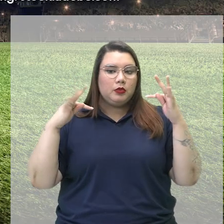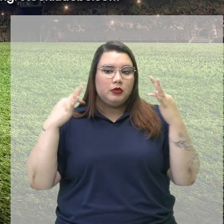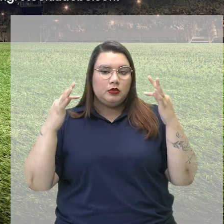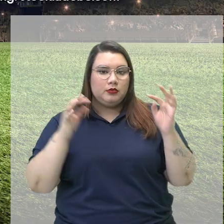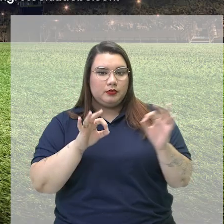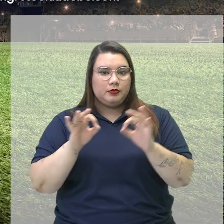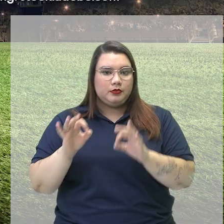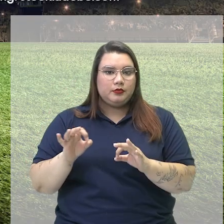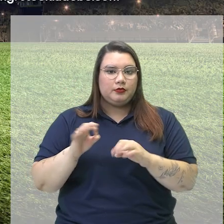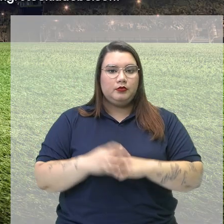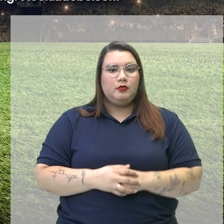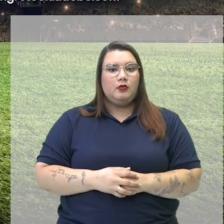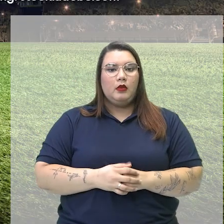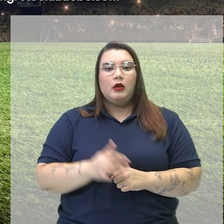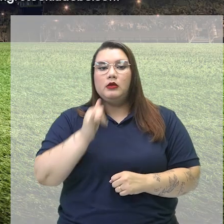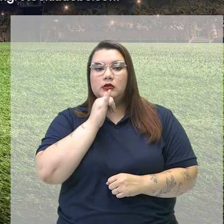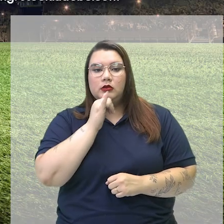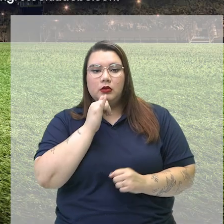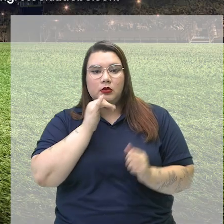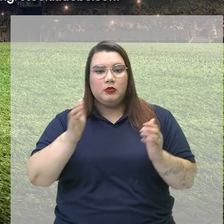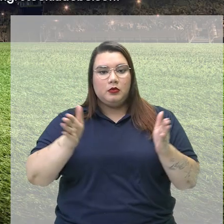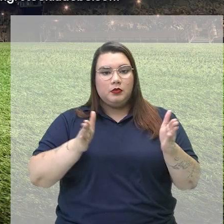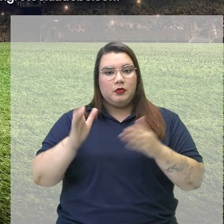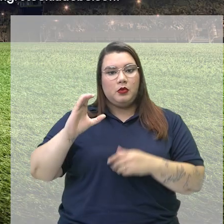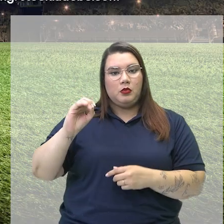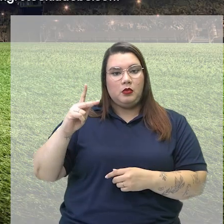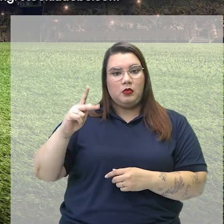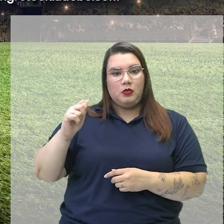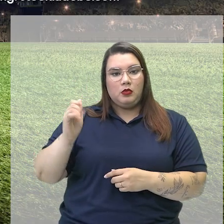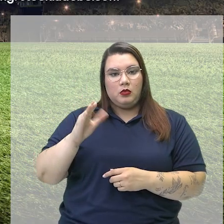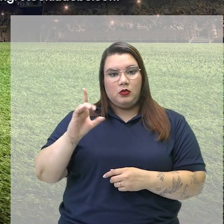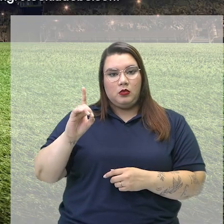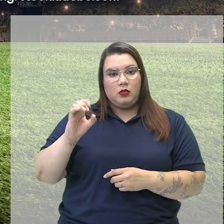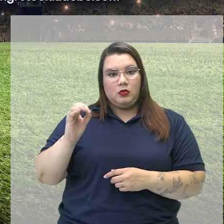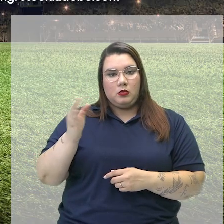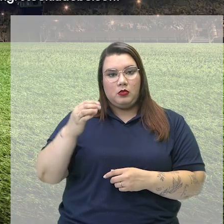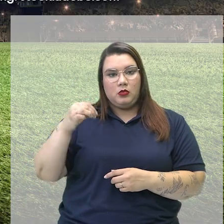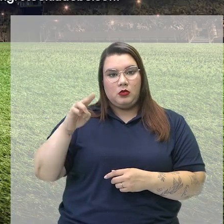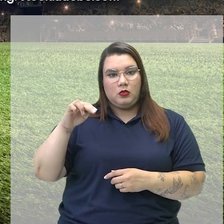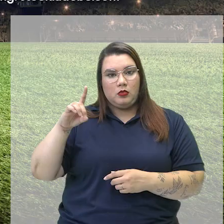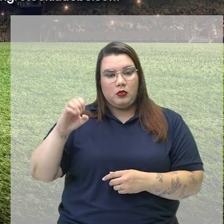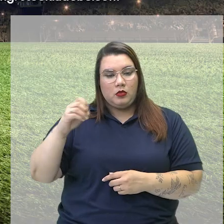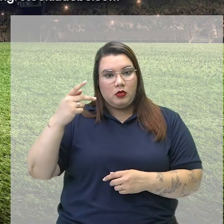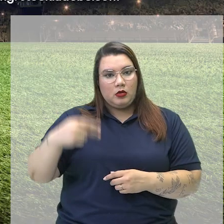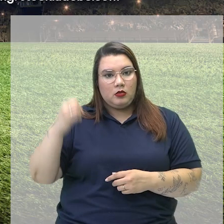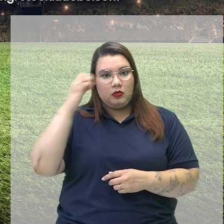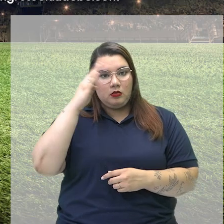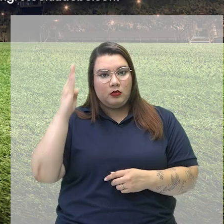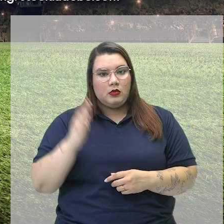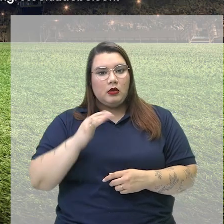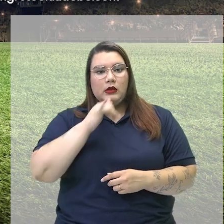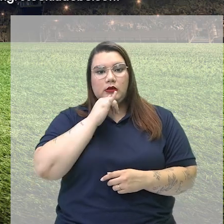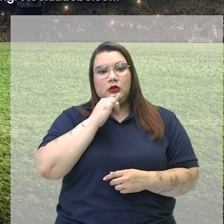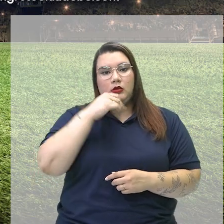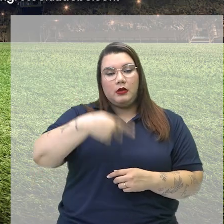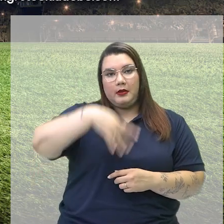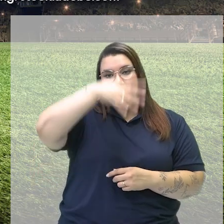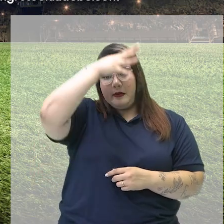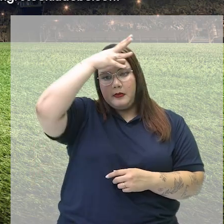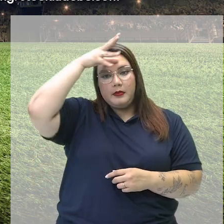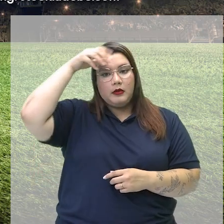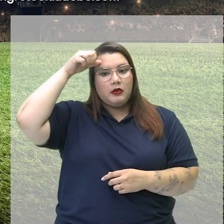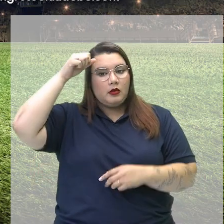então, por exemplo, na época da Copa do Mundo, que foi feita aqui no Brasil, em Manaus, né, na capital do Amazonas.